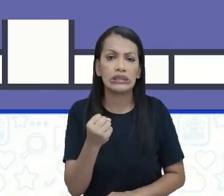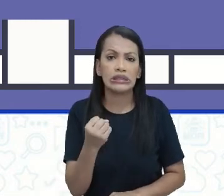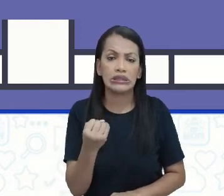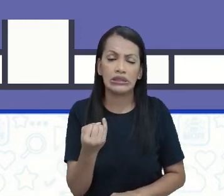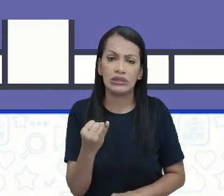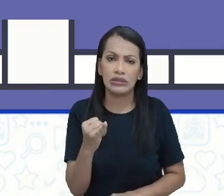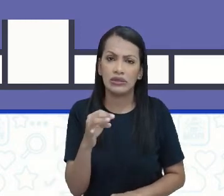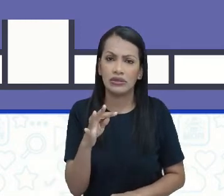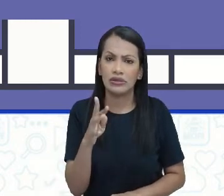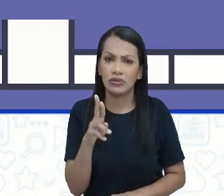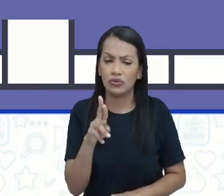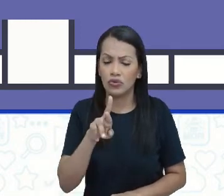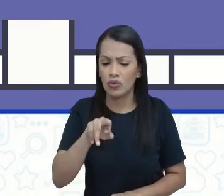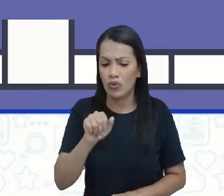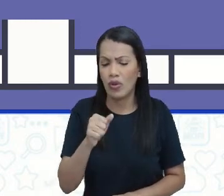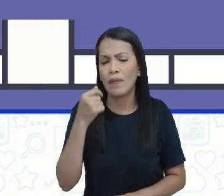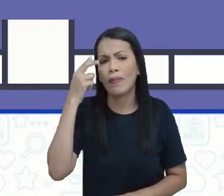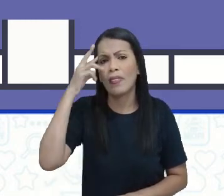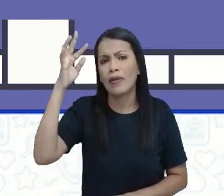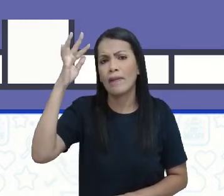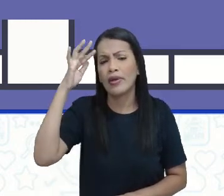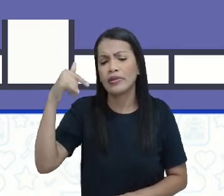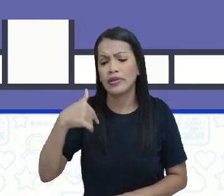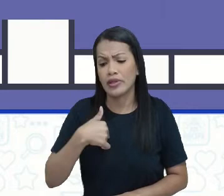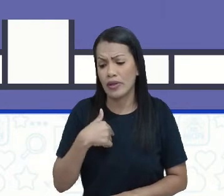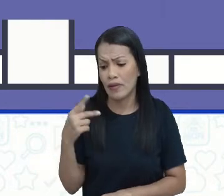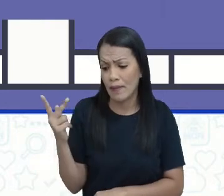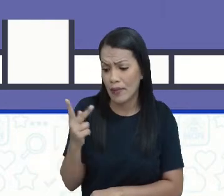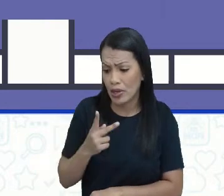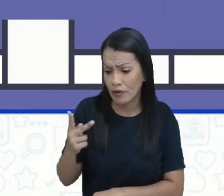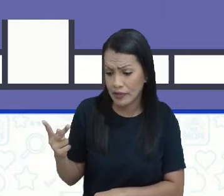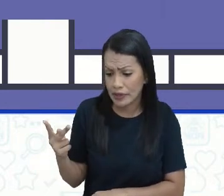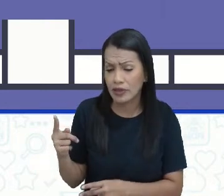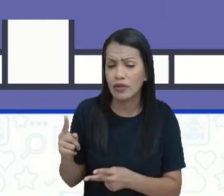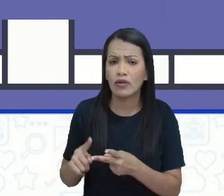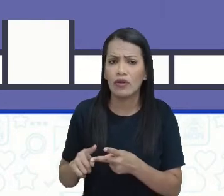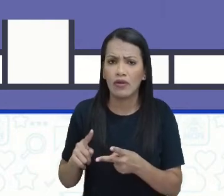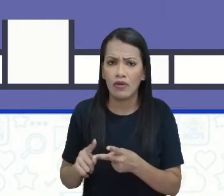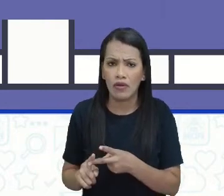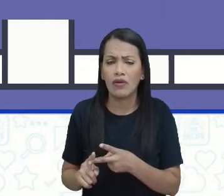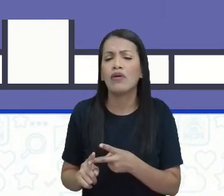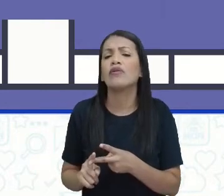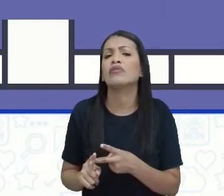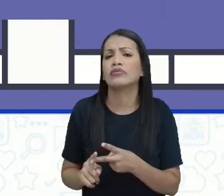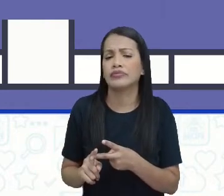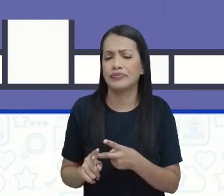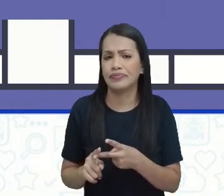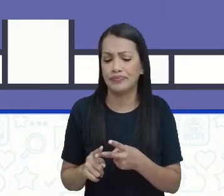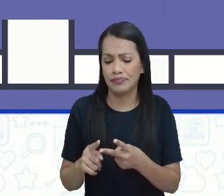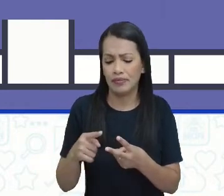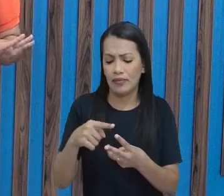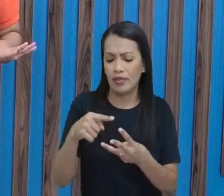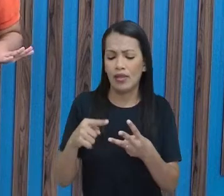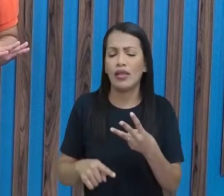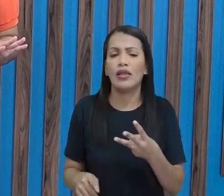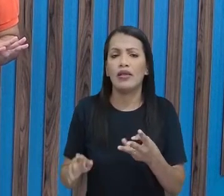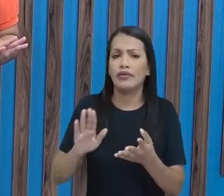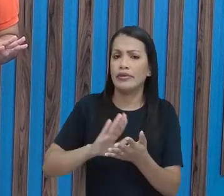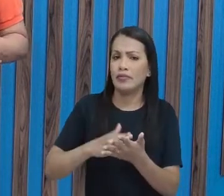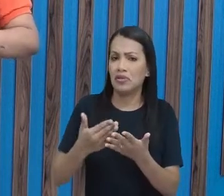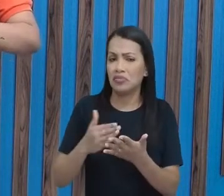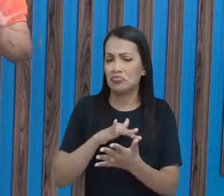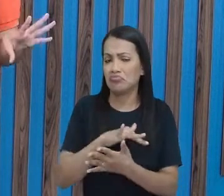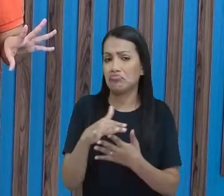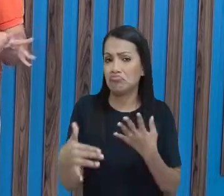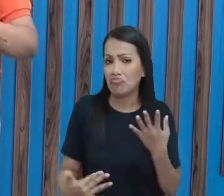sua unidade. Então, imagina que eu, a professora Adriana e Jéssica somos 3 personagens de uma história que não se conhecem.